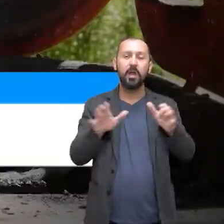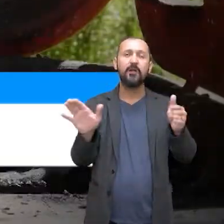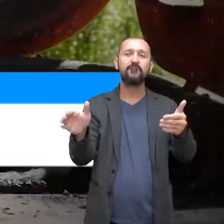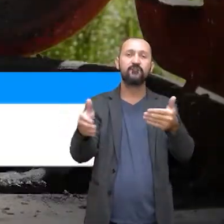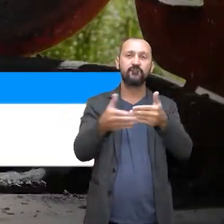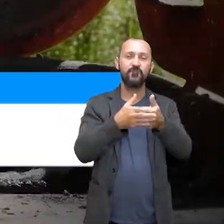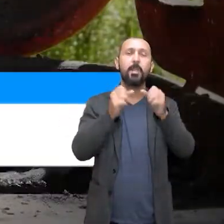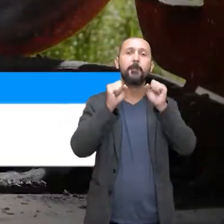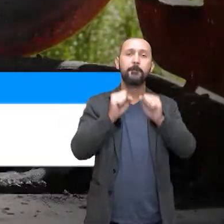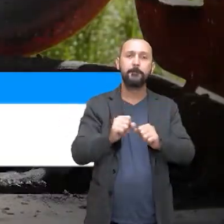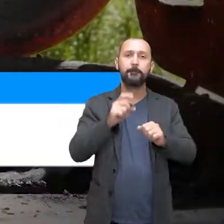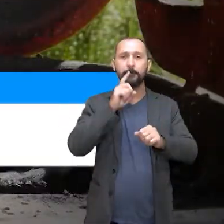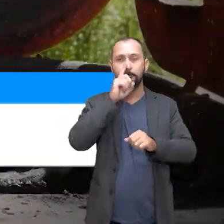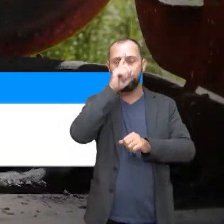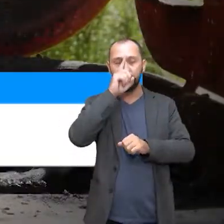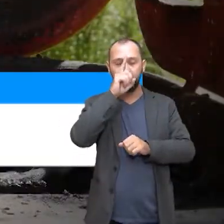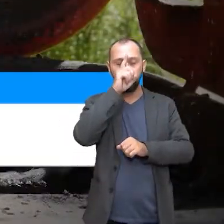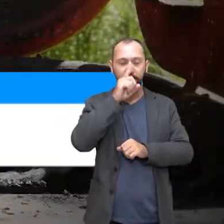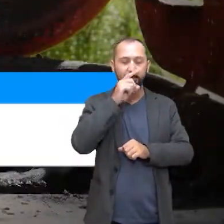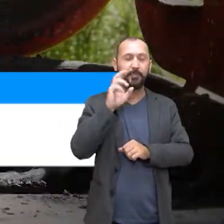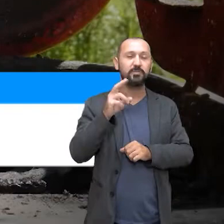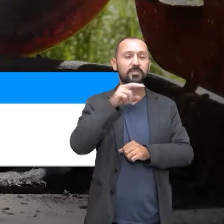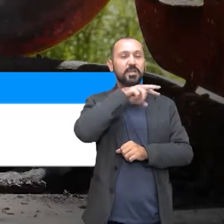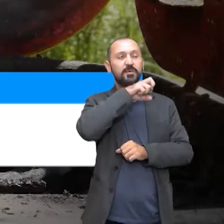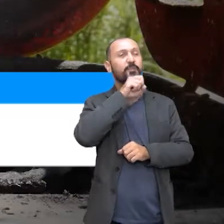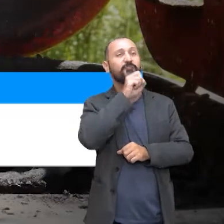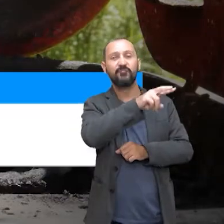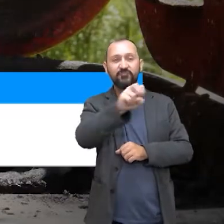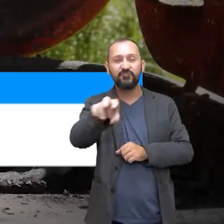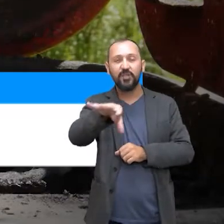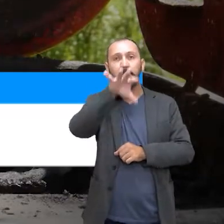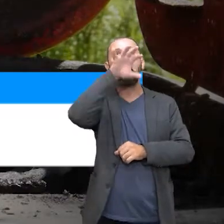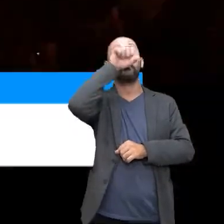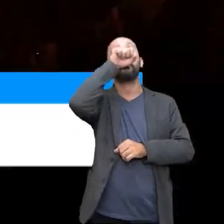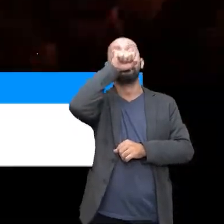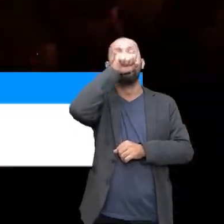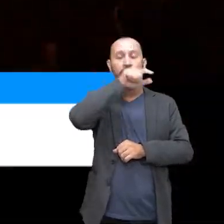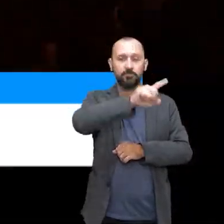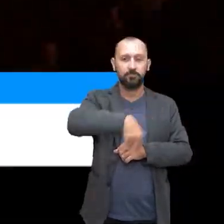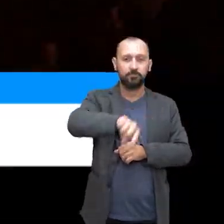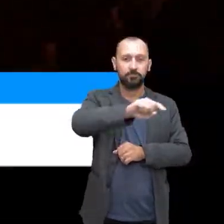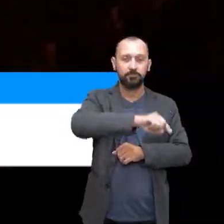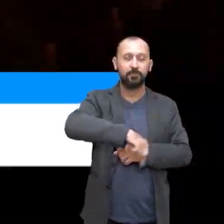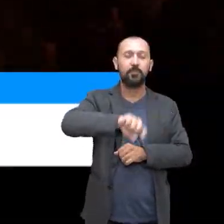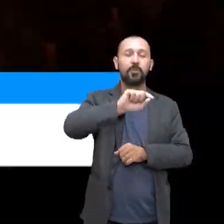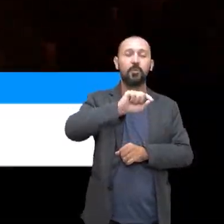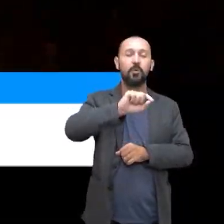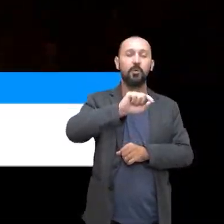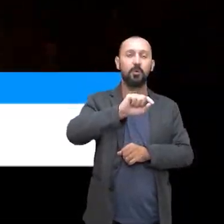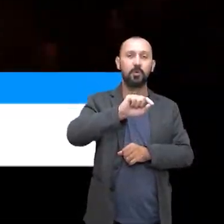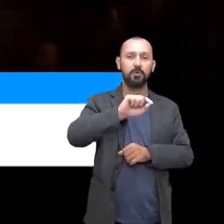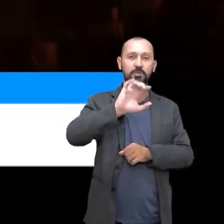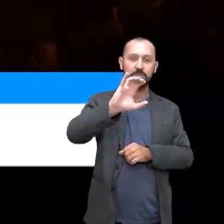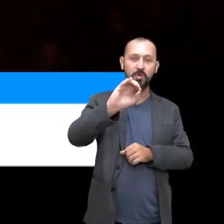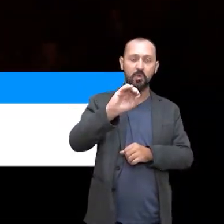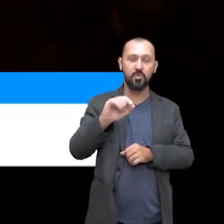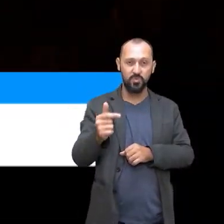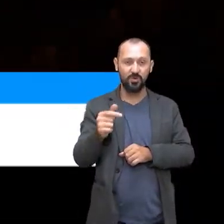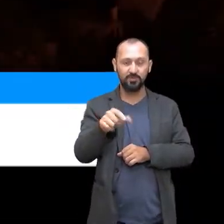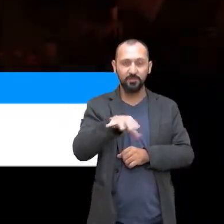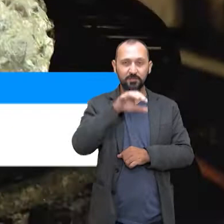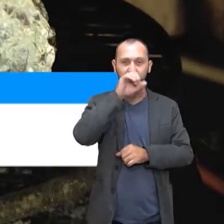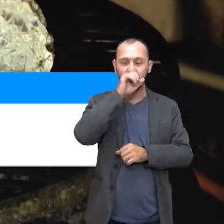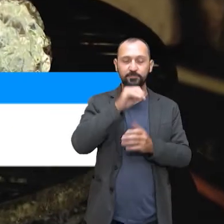recintos fechados pode causar intoxicação e morte por inalação do gás monóxido de